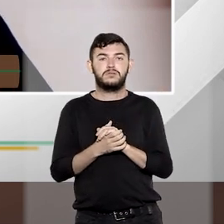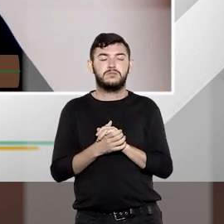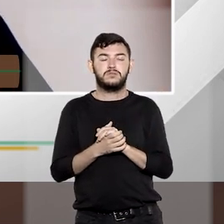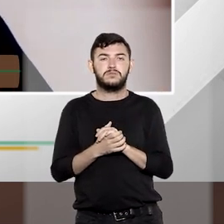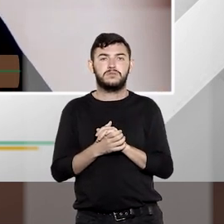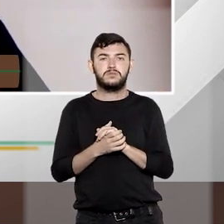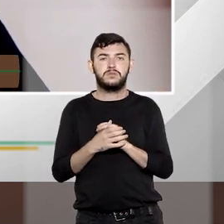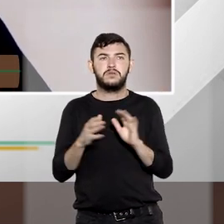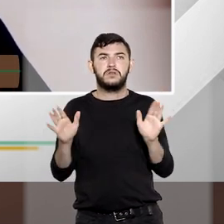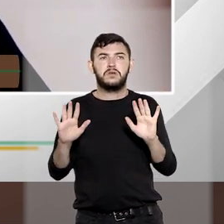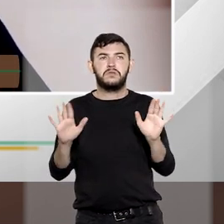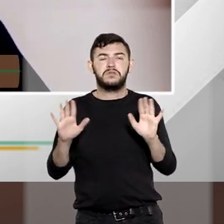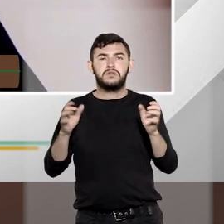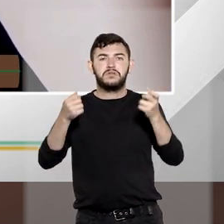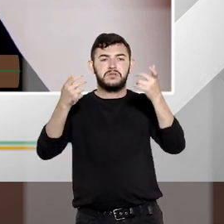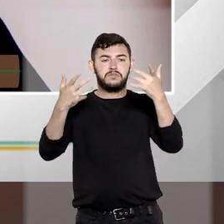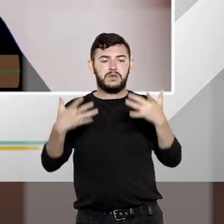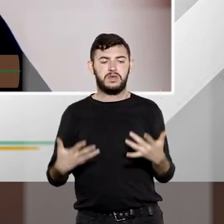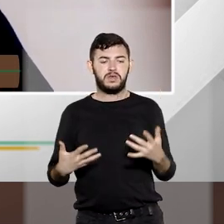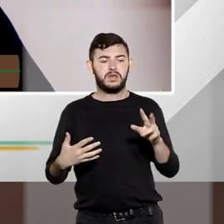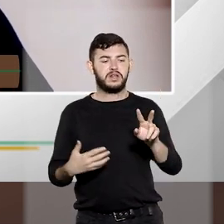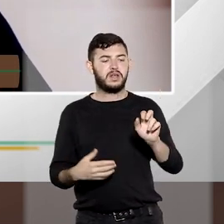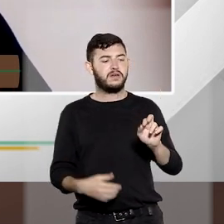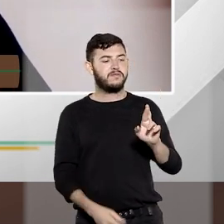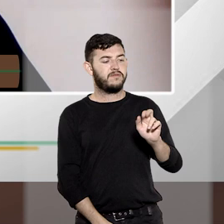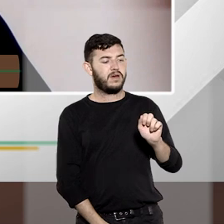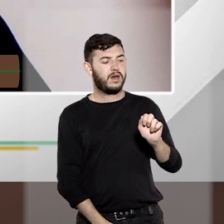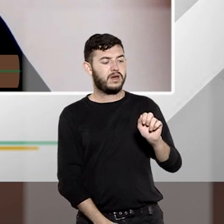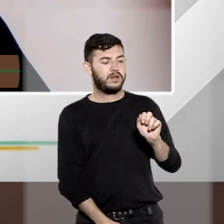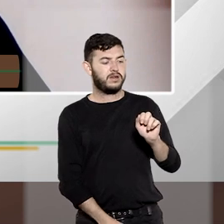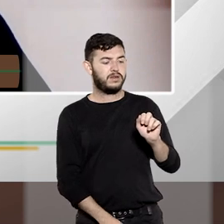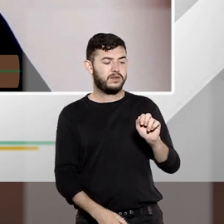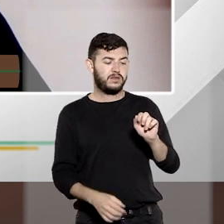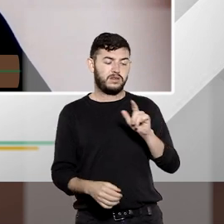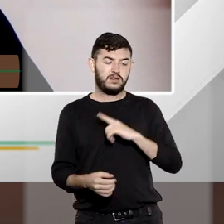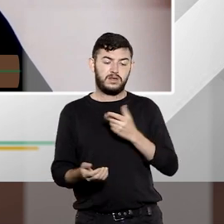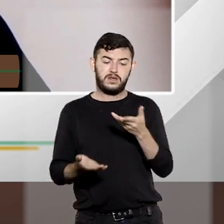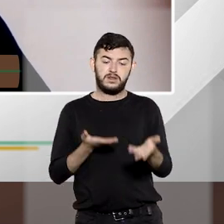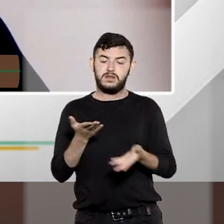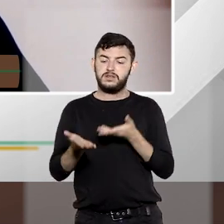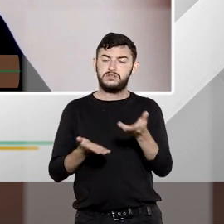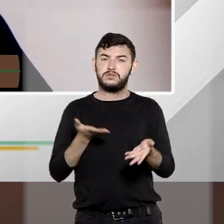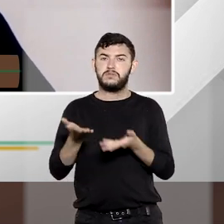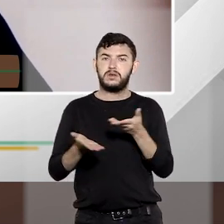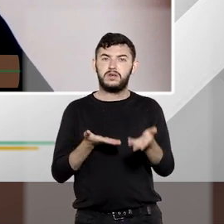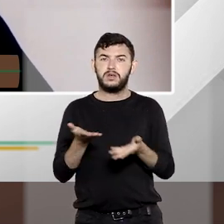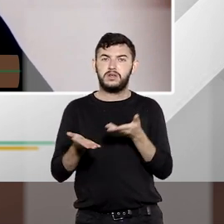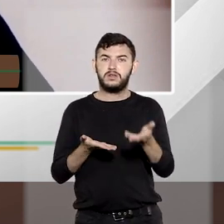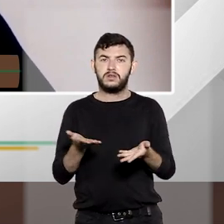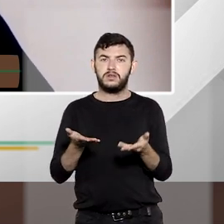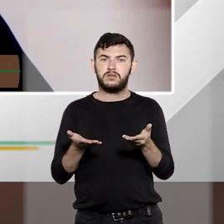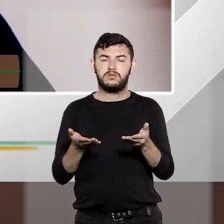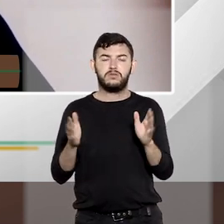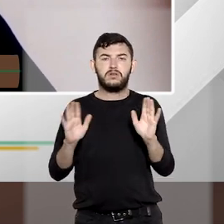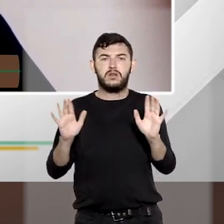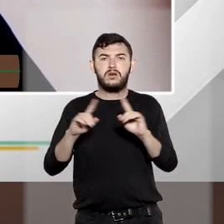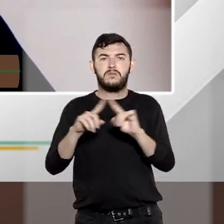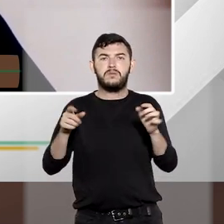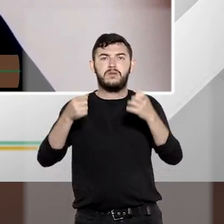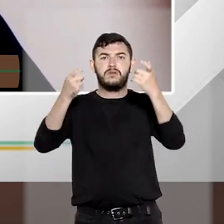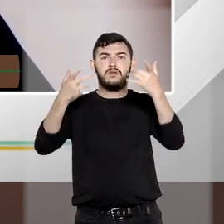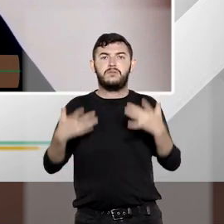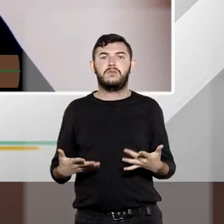não só porque quando a gente fala de atendimento ali na vara, de atendimento, não, mas até mesmo de